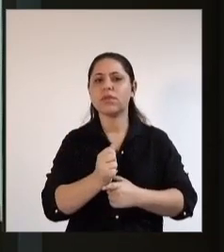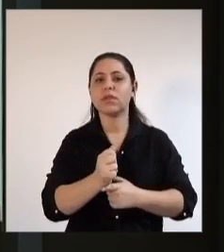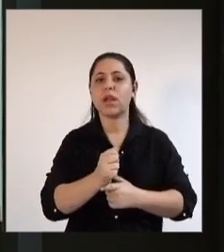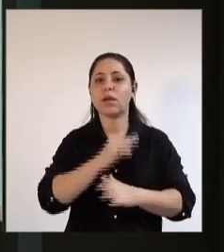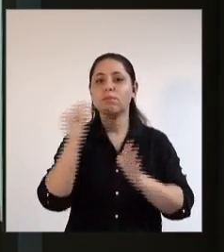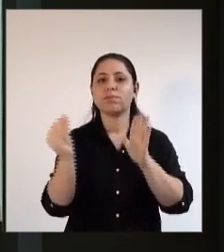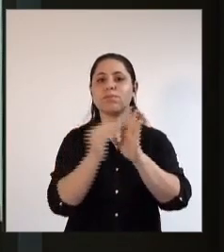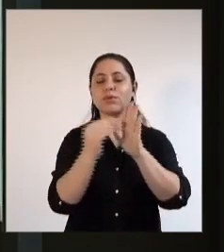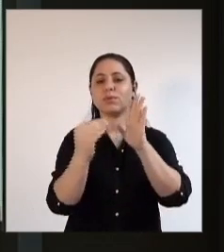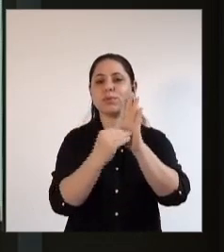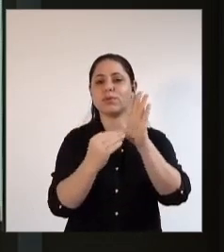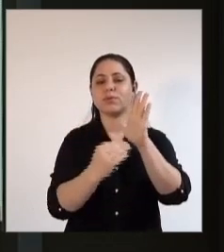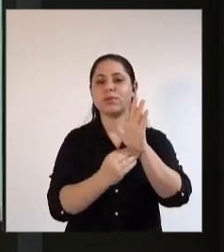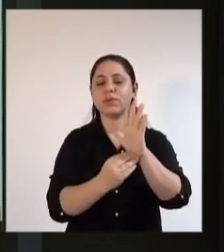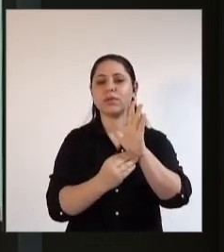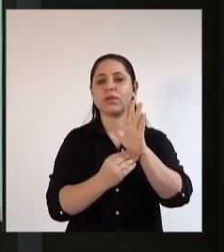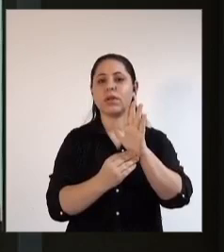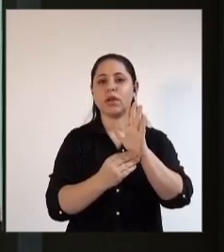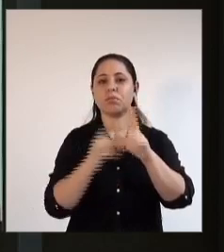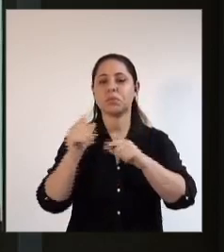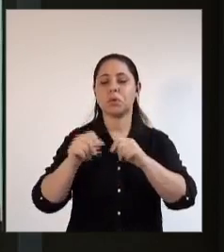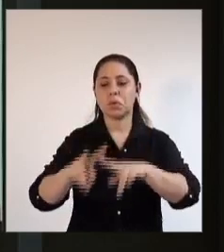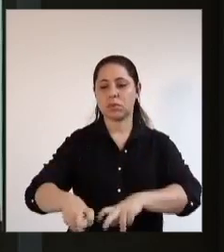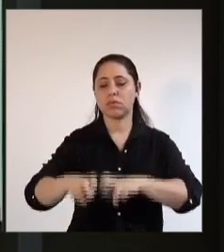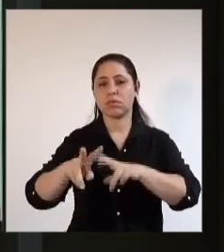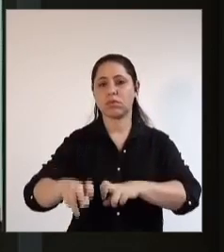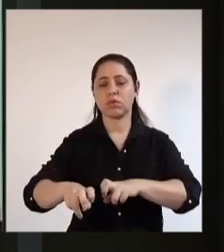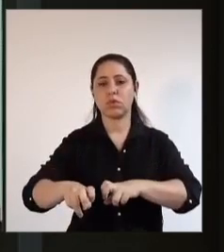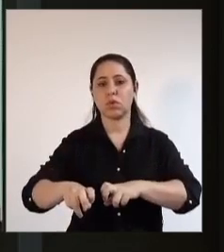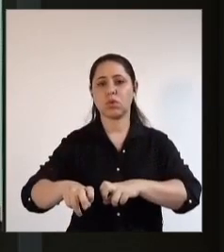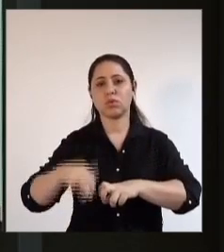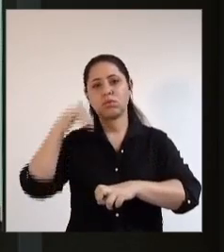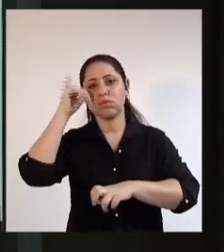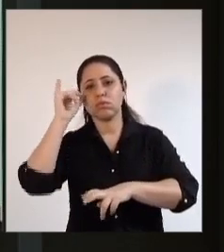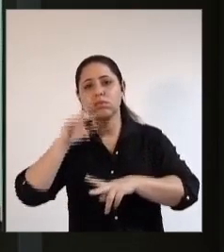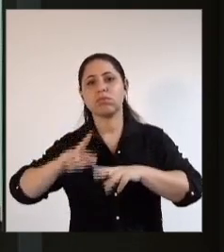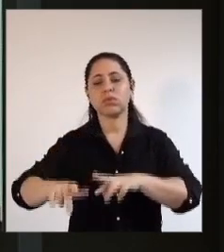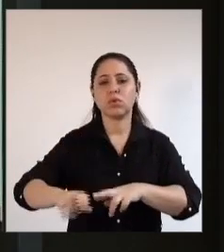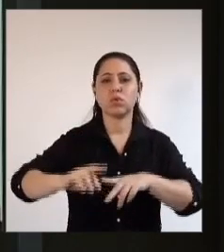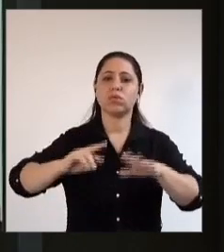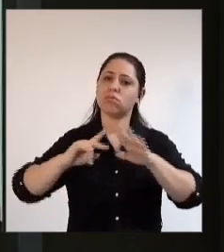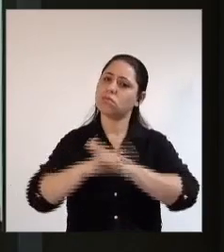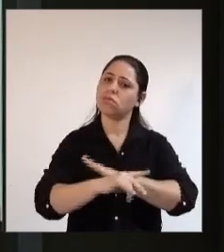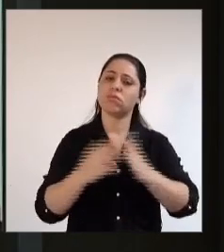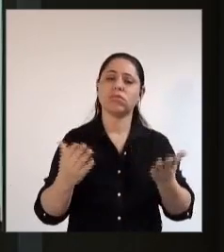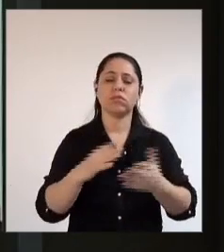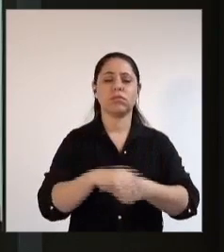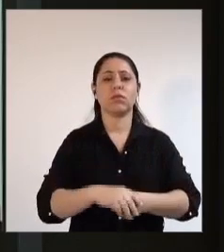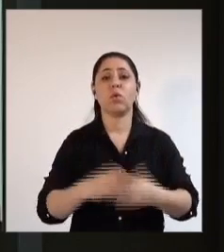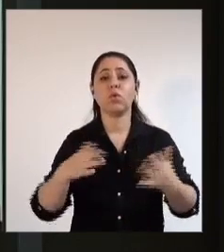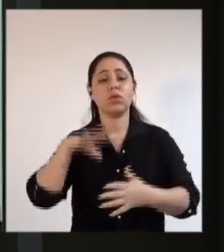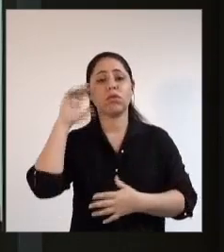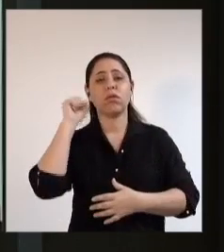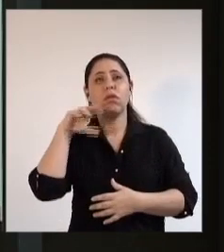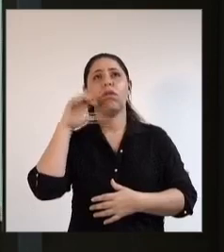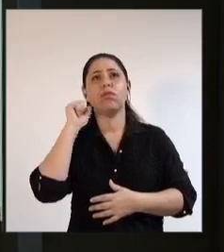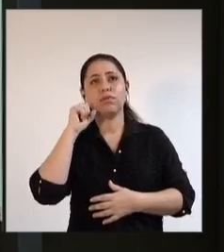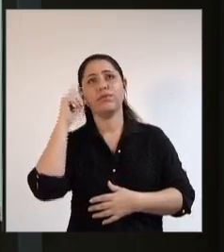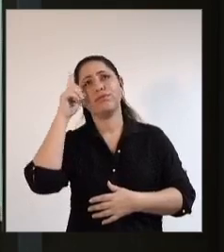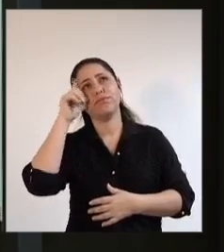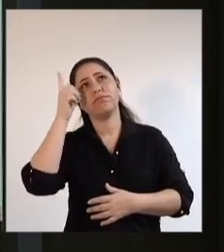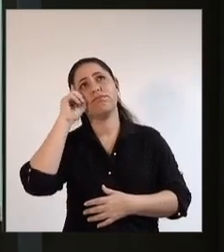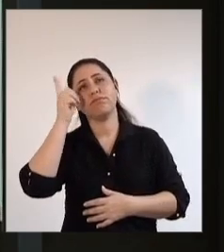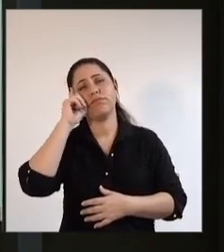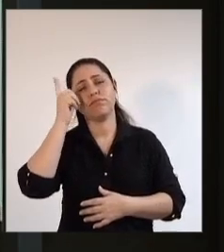produtos agrícolas industriais e vice versa é é isso está sendo muito debatido hoje ouvir o rádio o dia inteiro né